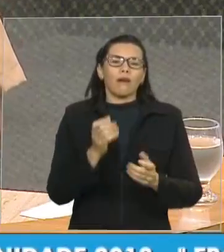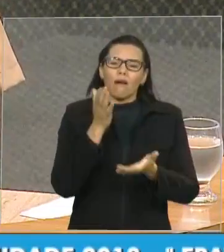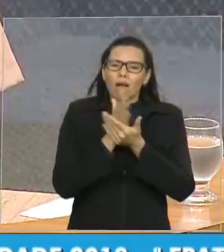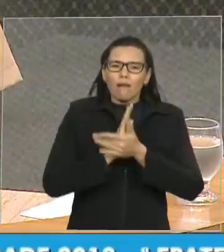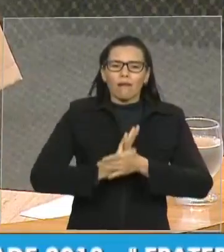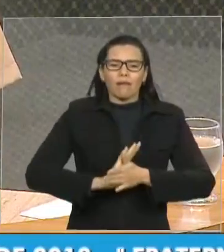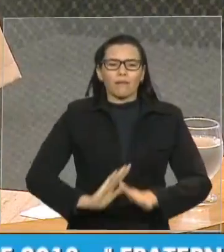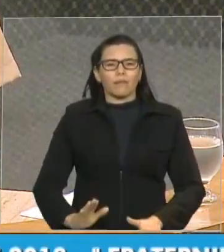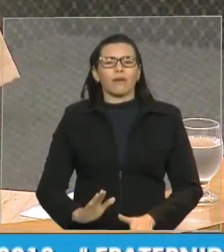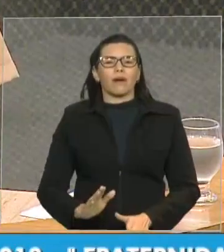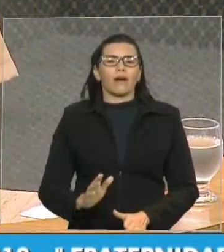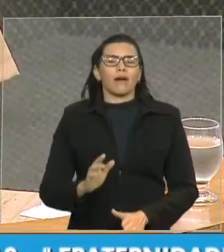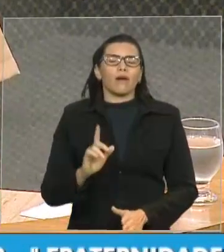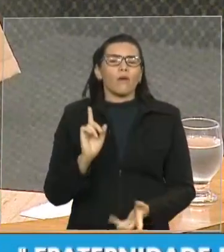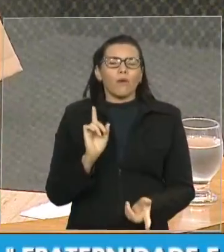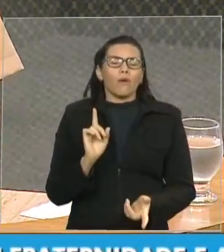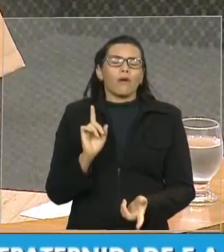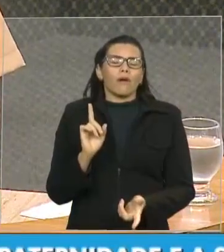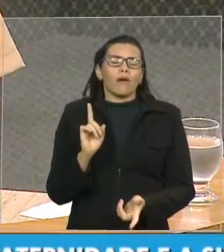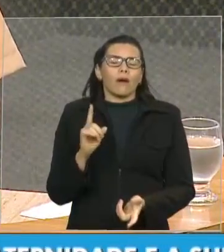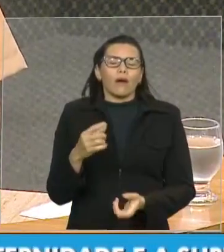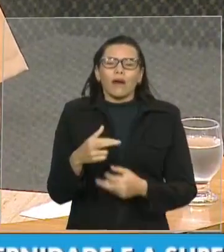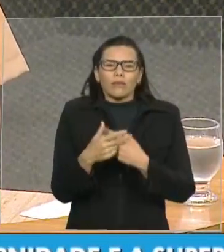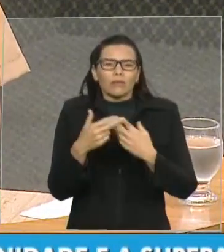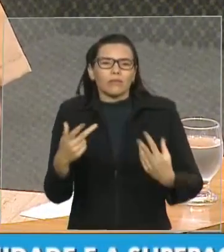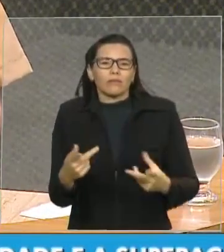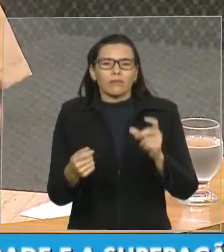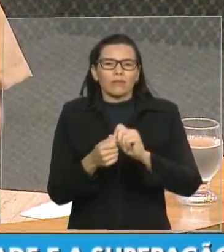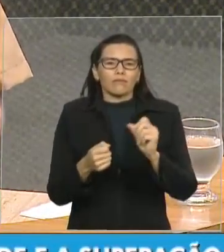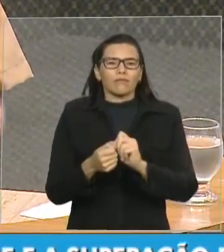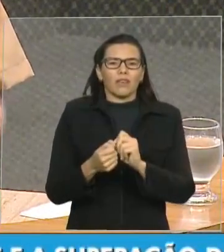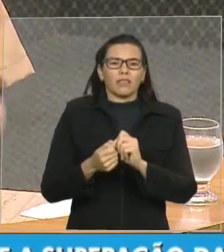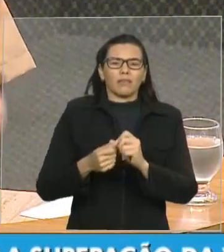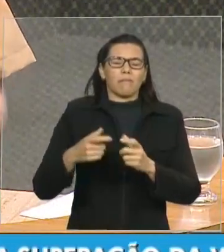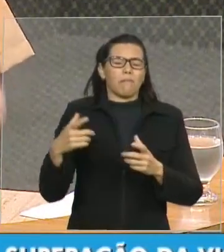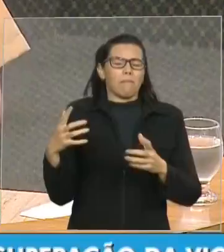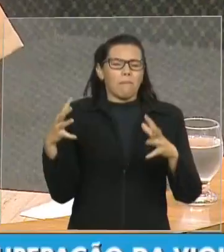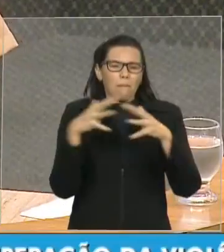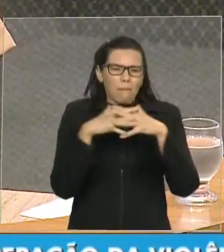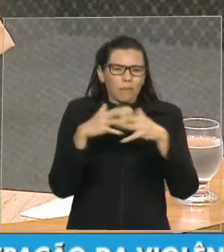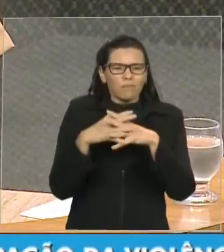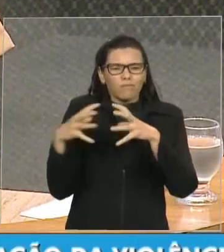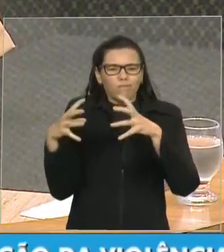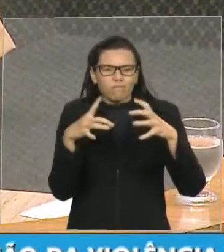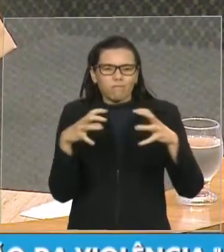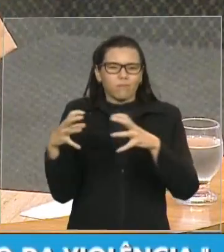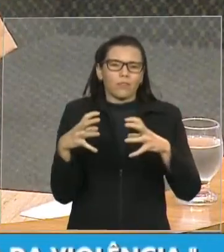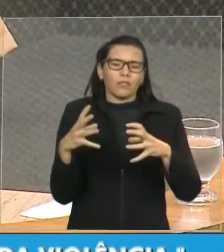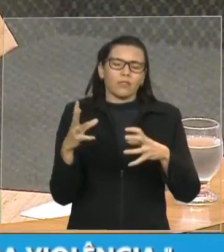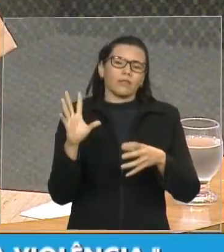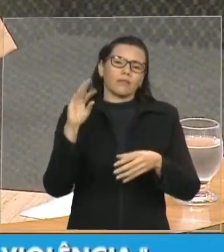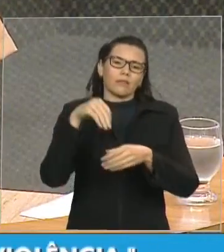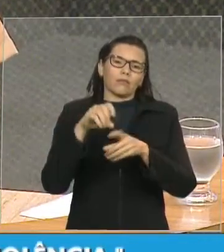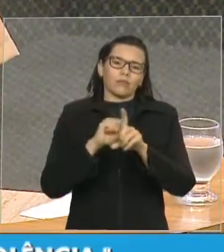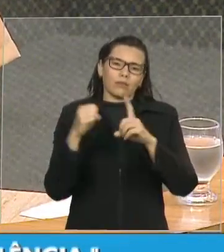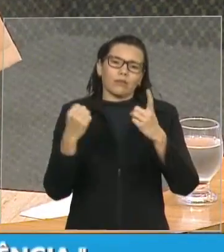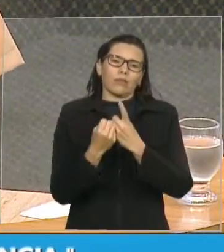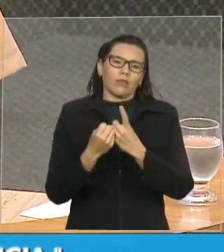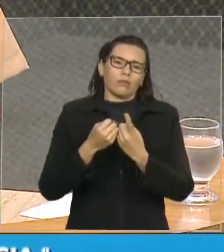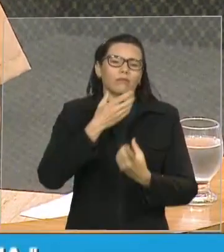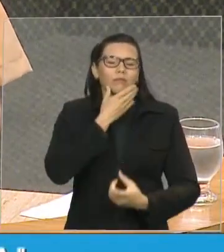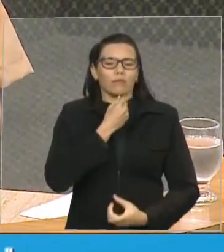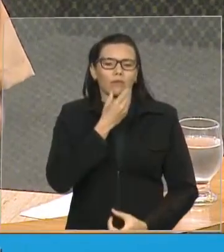entre os homens, que são as que alimentam as guerras, sobretudo as injustiças. Muitas